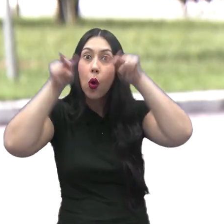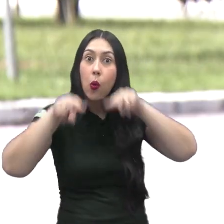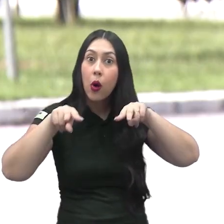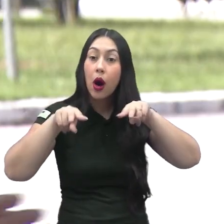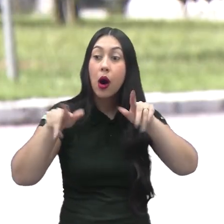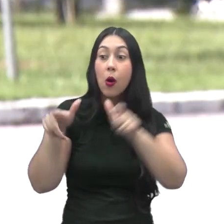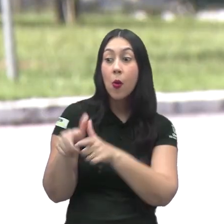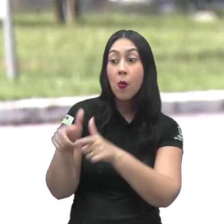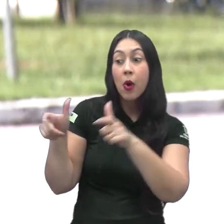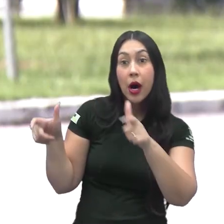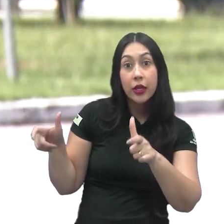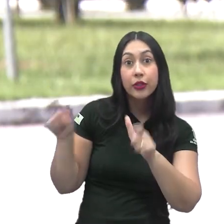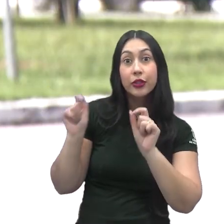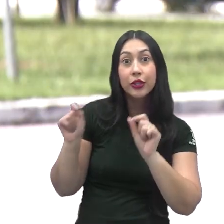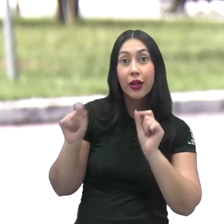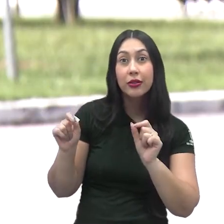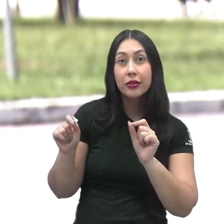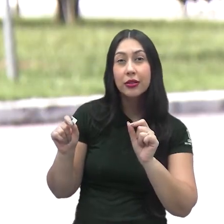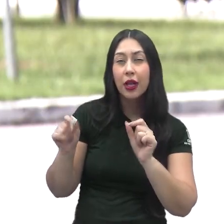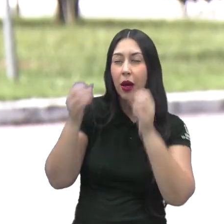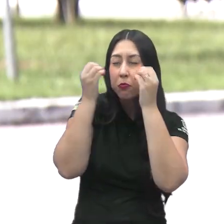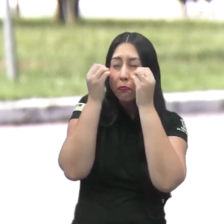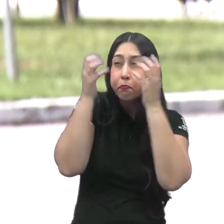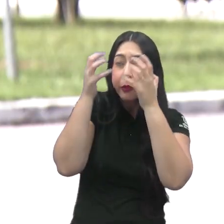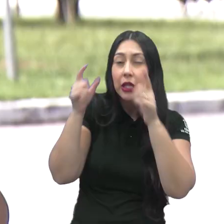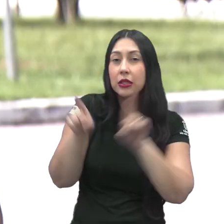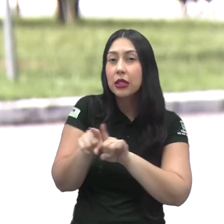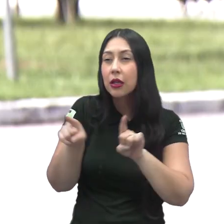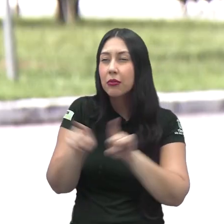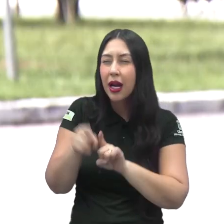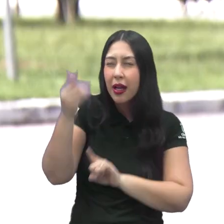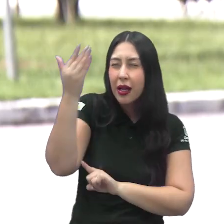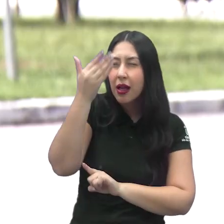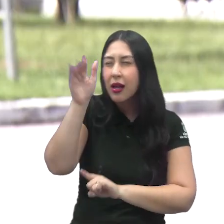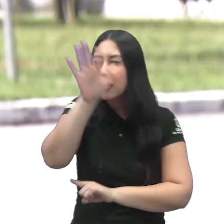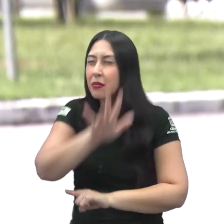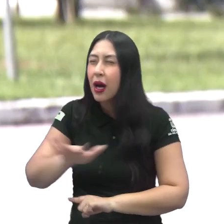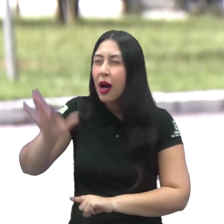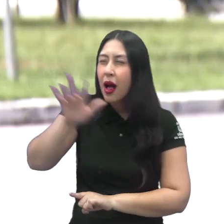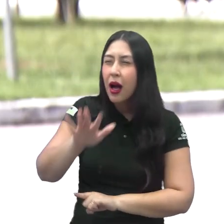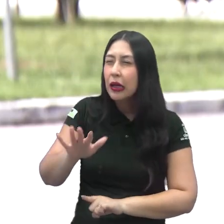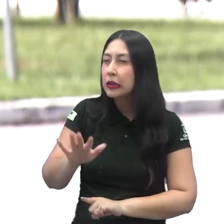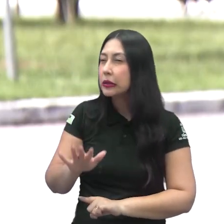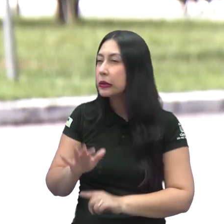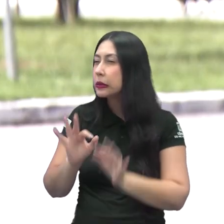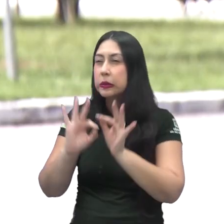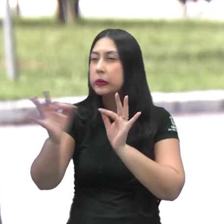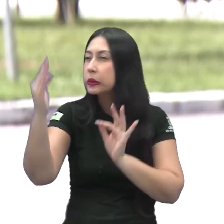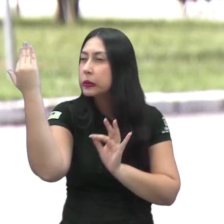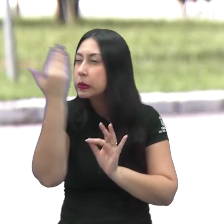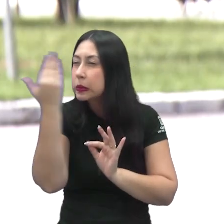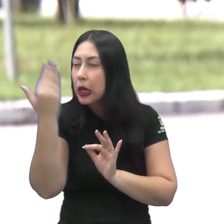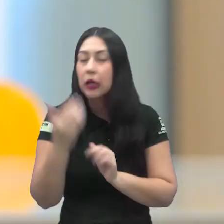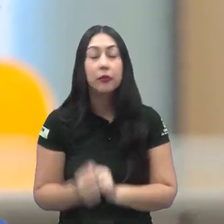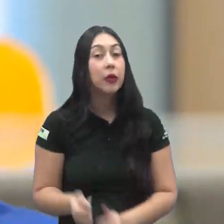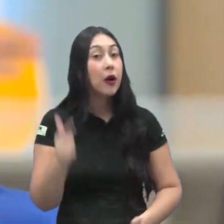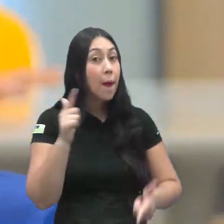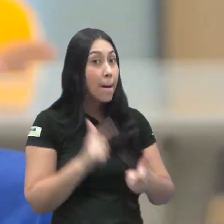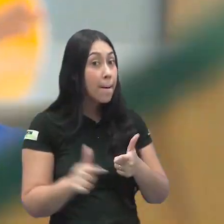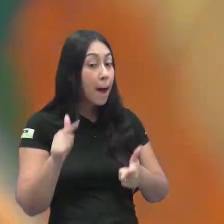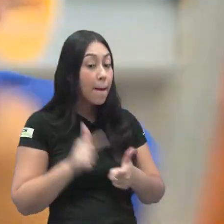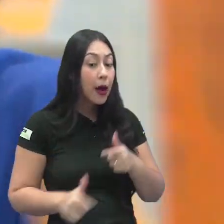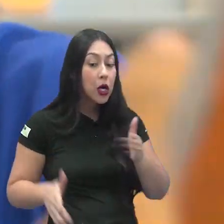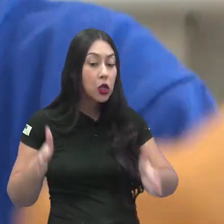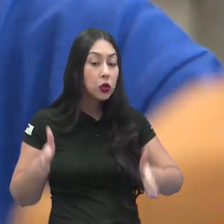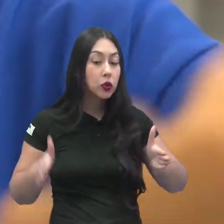de visão. Entre os mais comuns nessa faixa etária estão hipermetropia, astigmatismo e miopia.